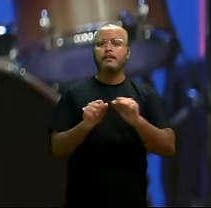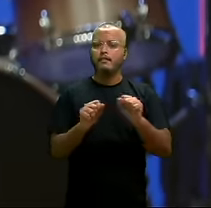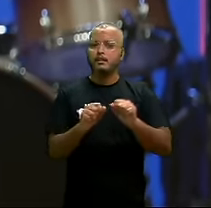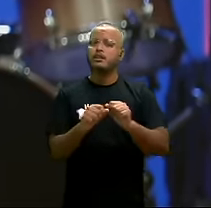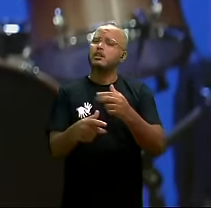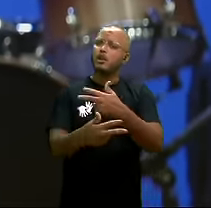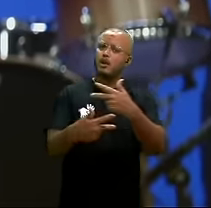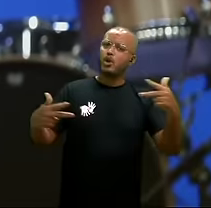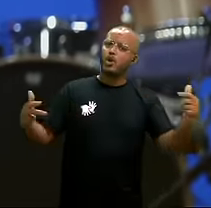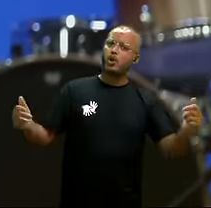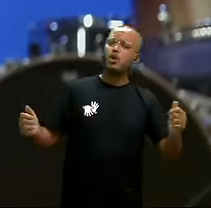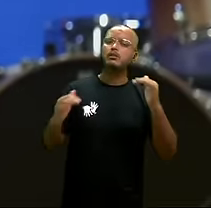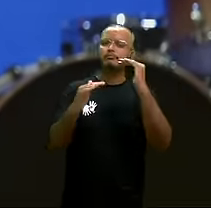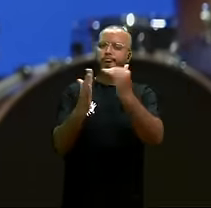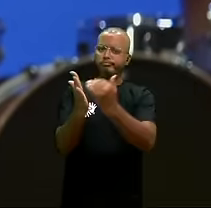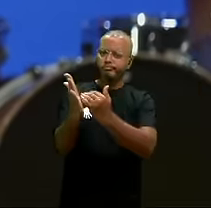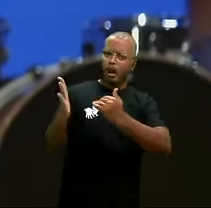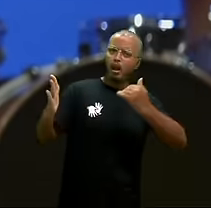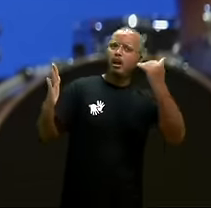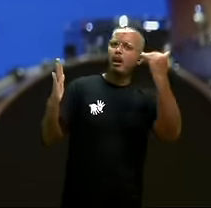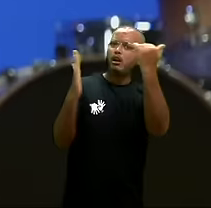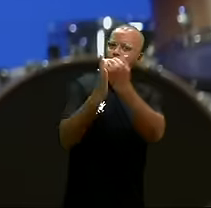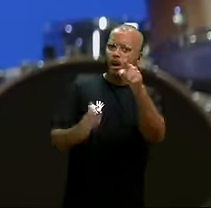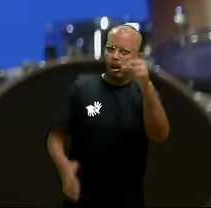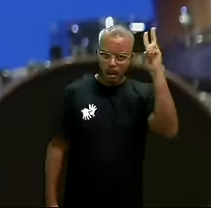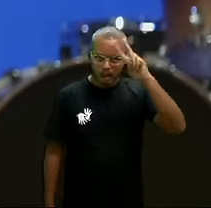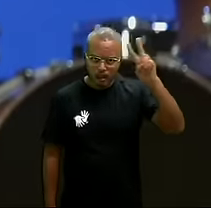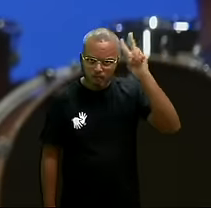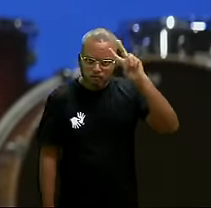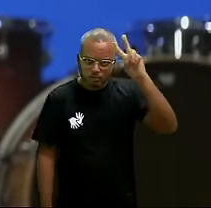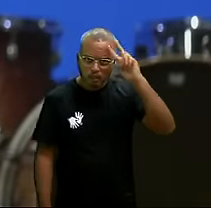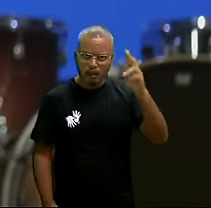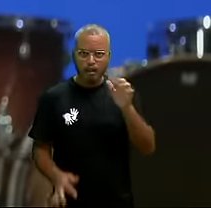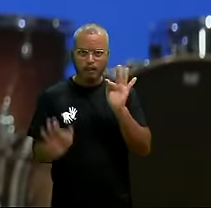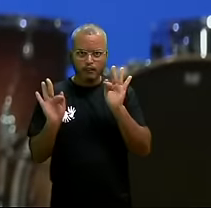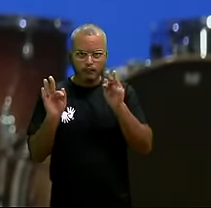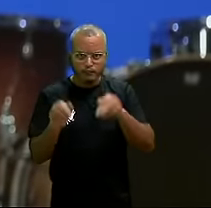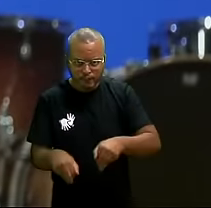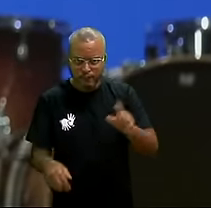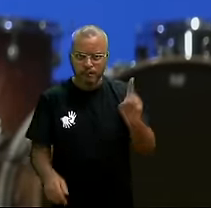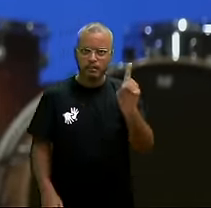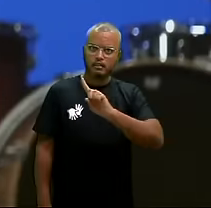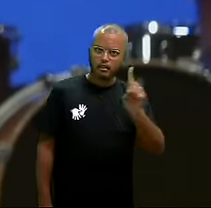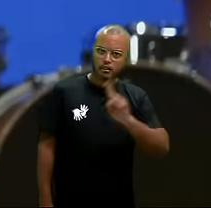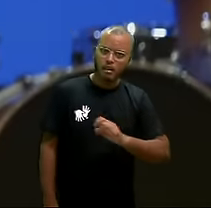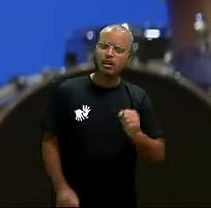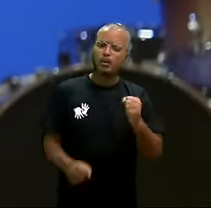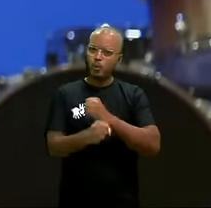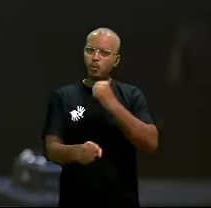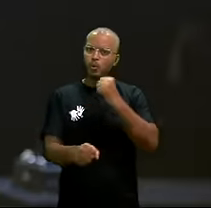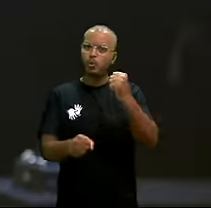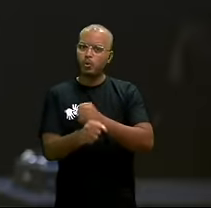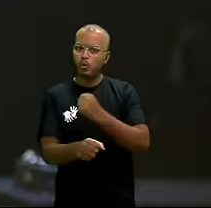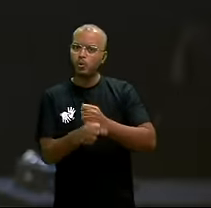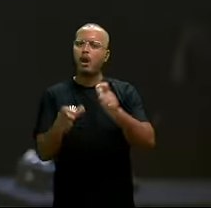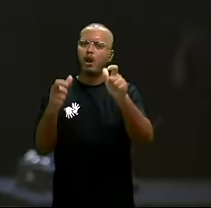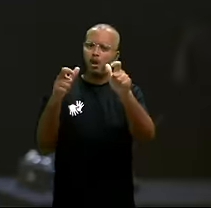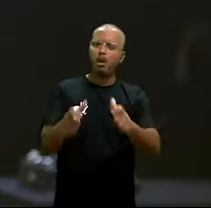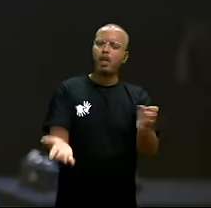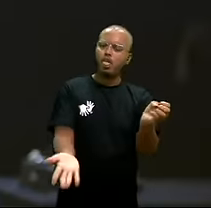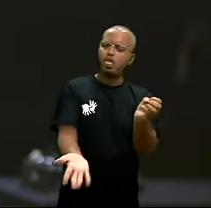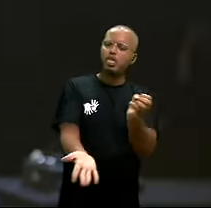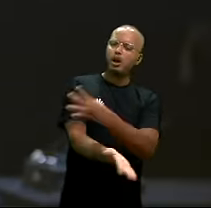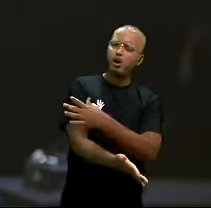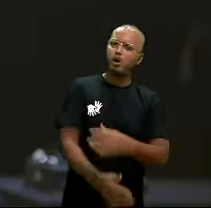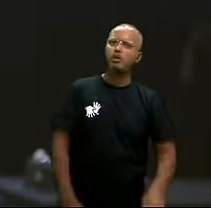Não acabou, lembra disso? Lembra disso? Lembra disso? Não acabou, vem uma construção, tem um terreno, você vai abrir uma igreja maior